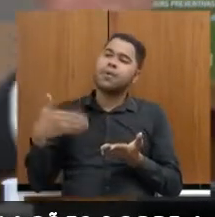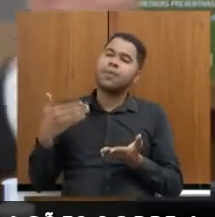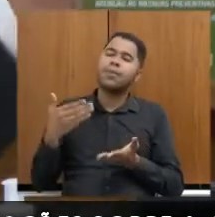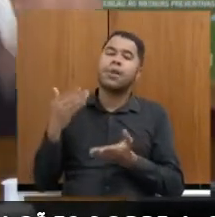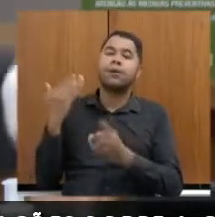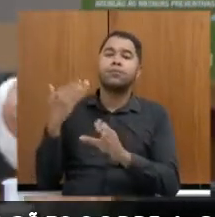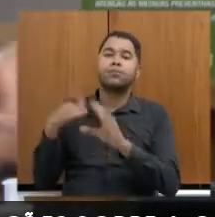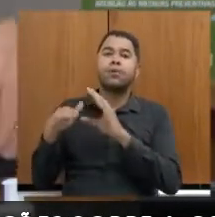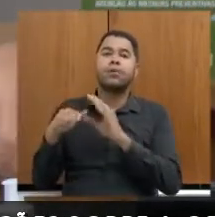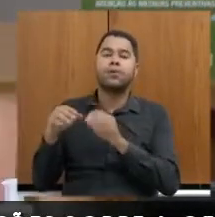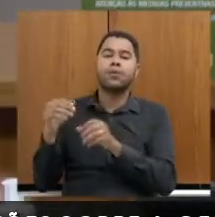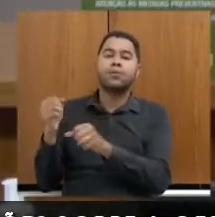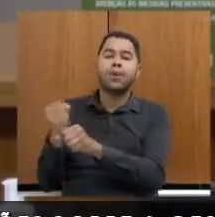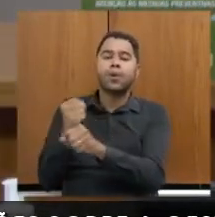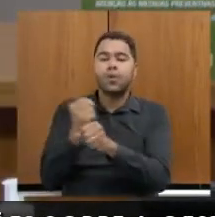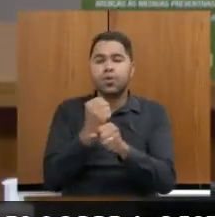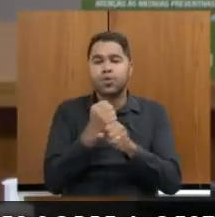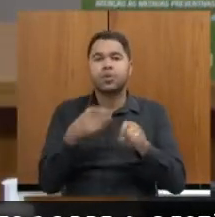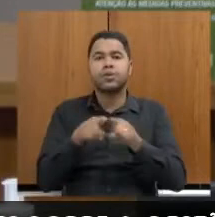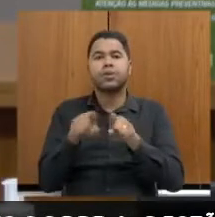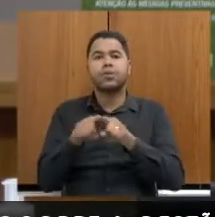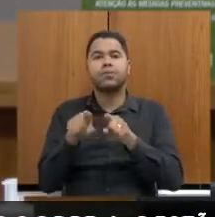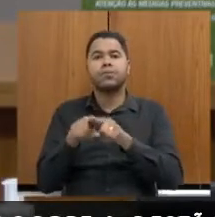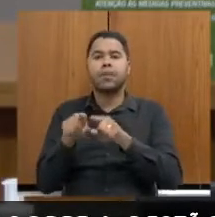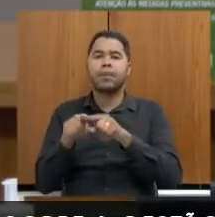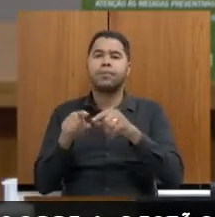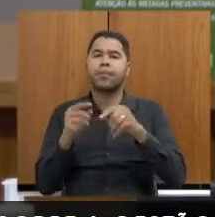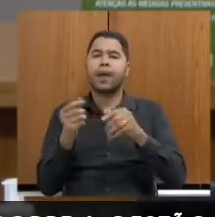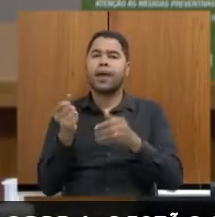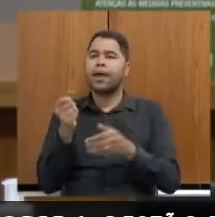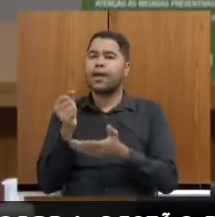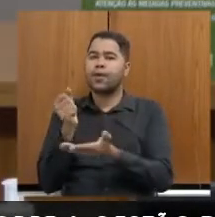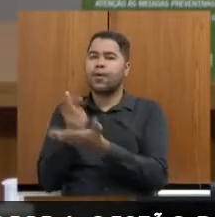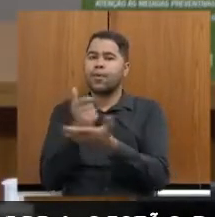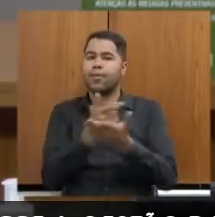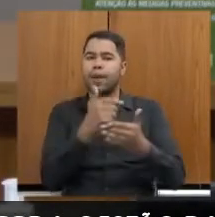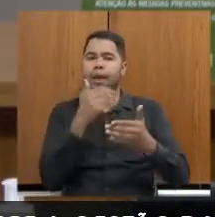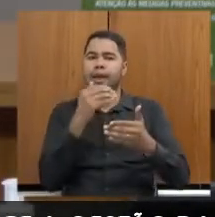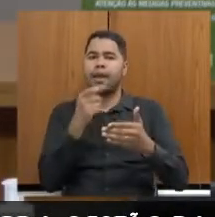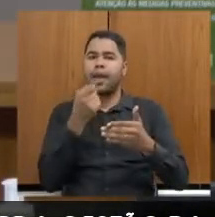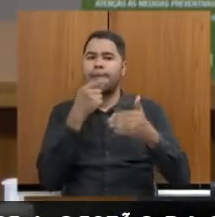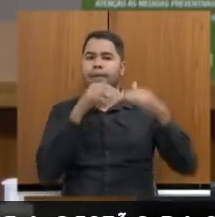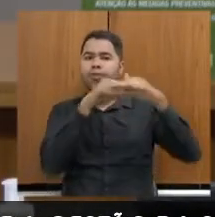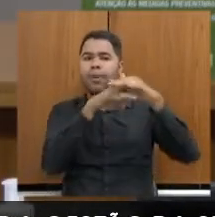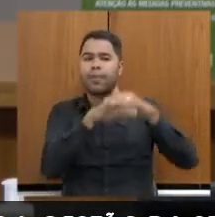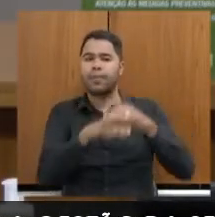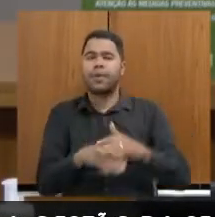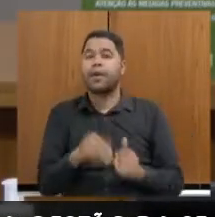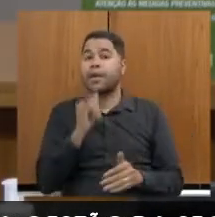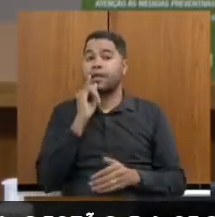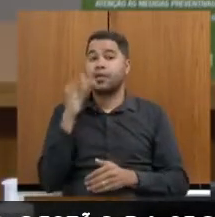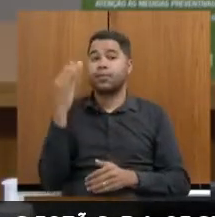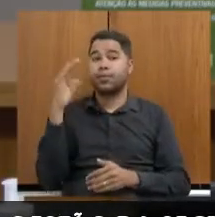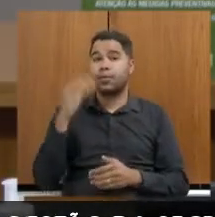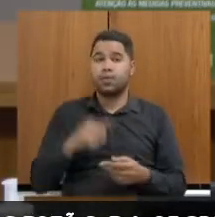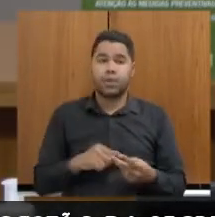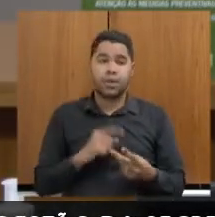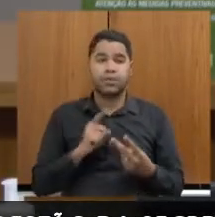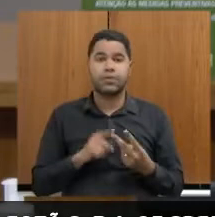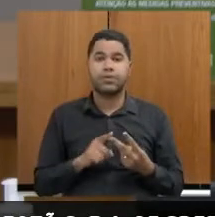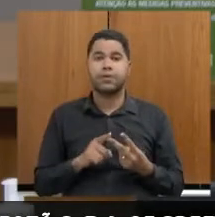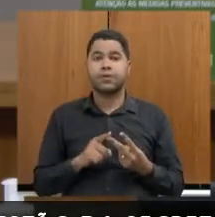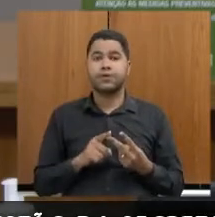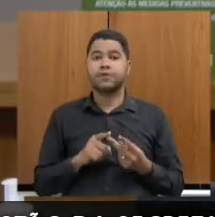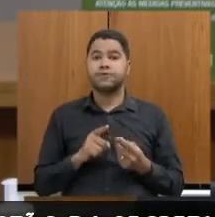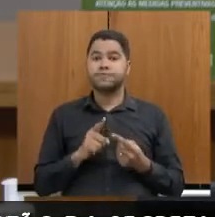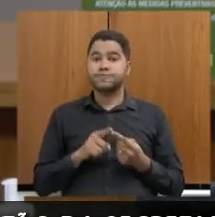investimento para ele construir para a coxear também e vai ser um sucesso pela adesão que nós estamos sendo outro exemplo que a contagem é